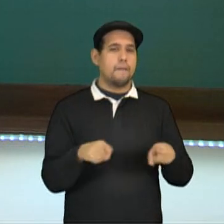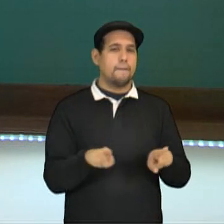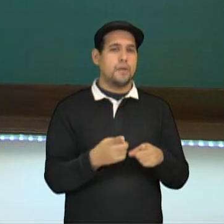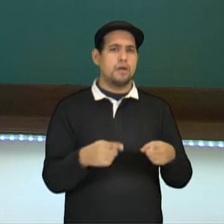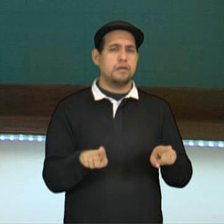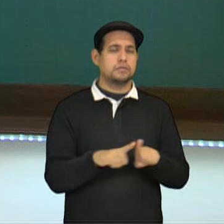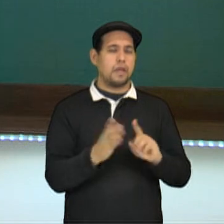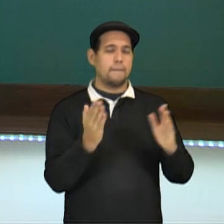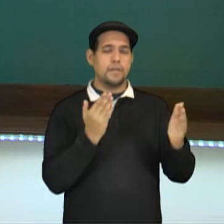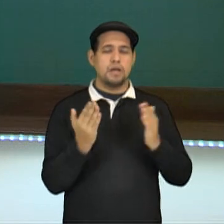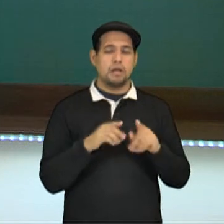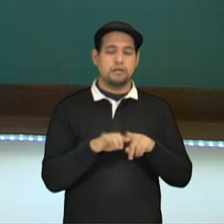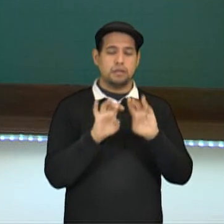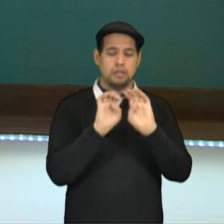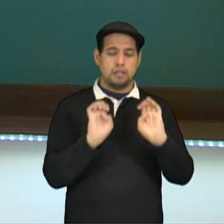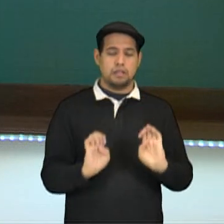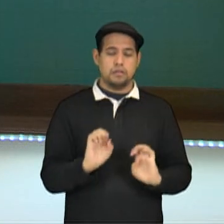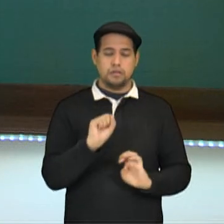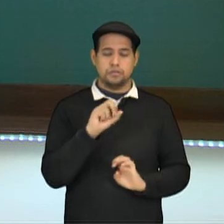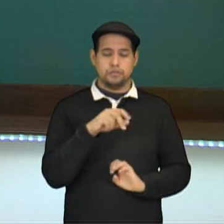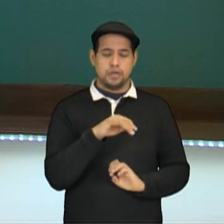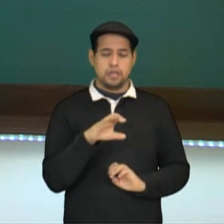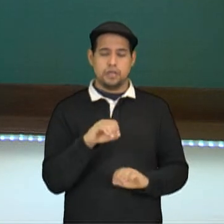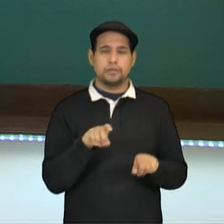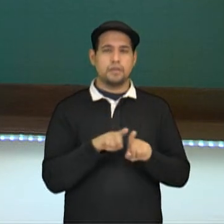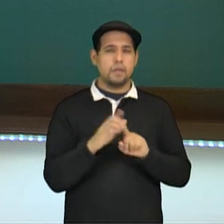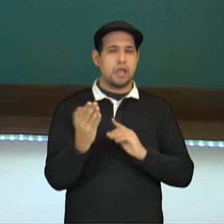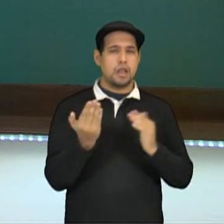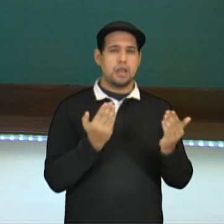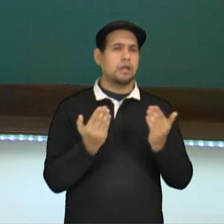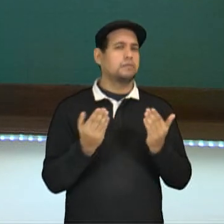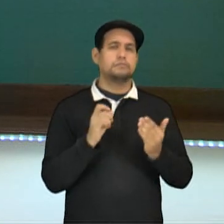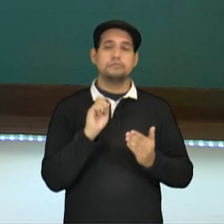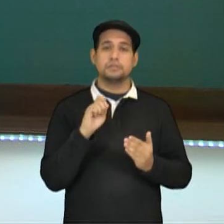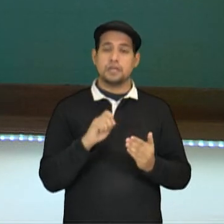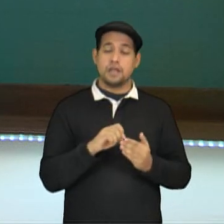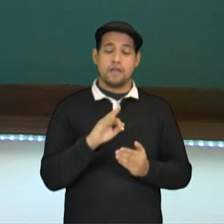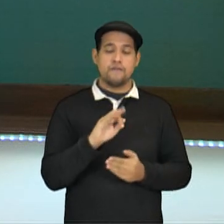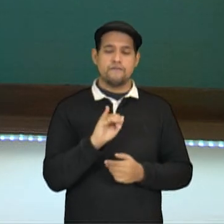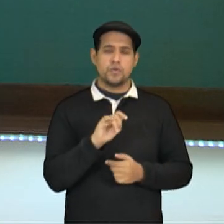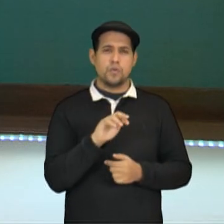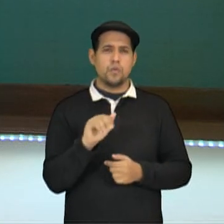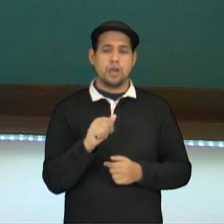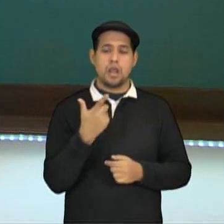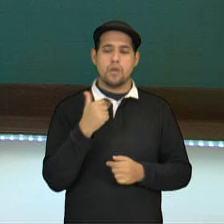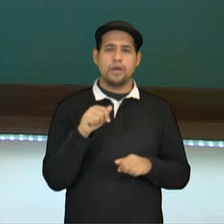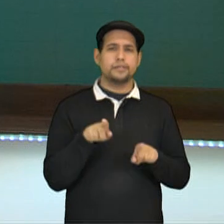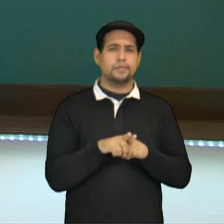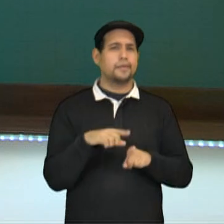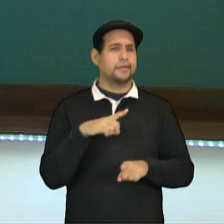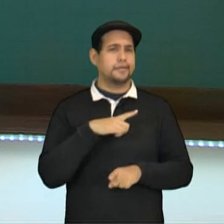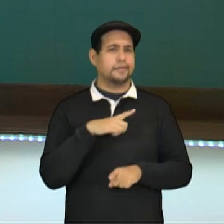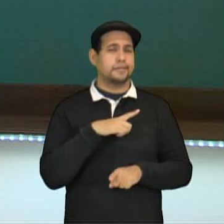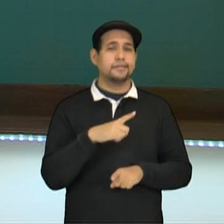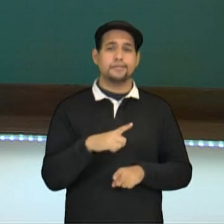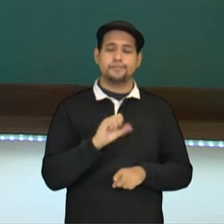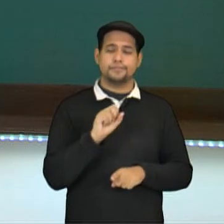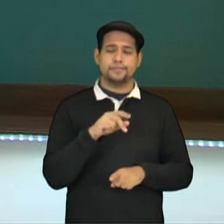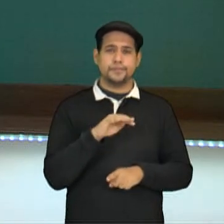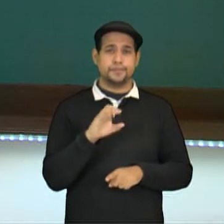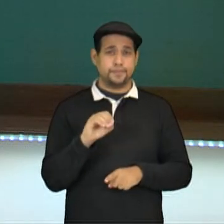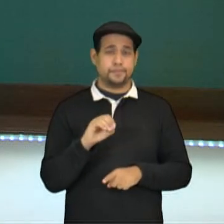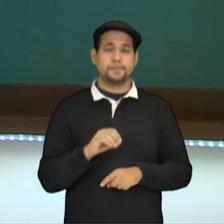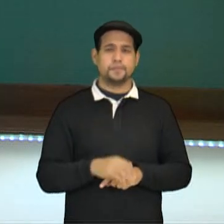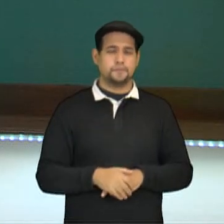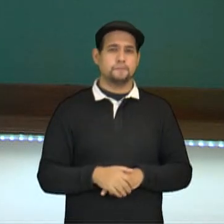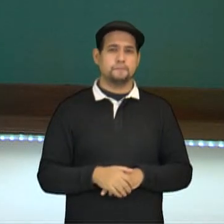música. Analisamos a estrutura dos sonetos, analisamos as figuras de linguagem também presentes nos sonetos.